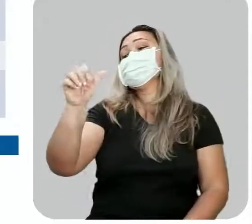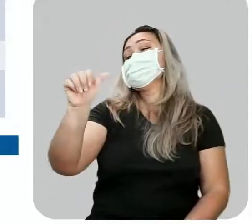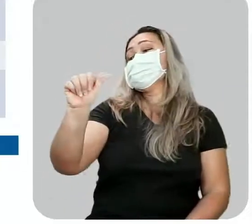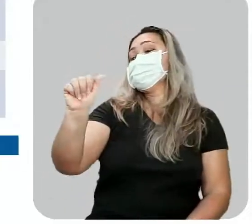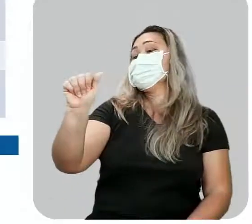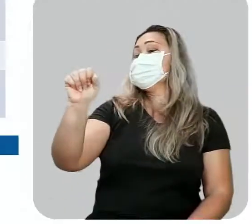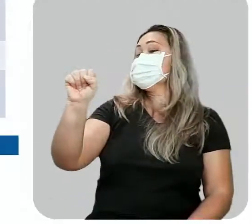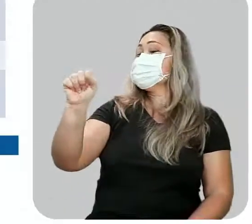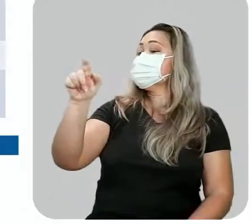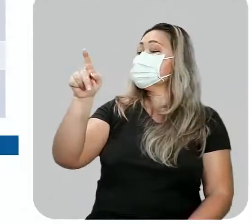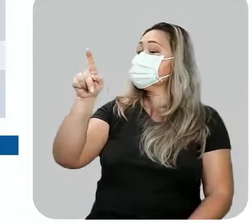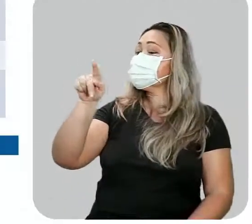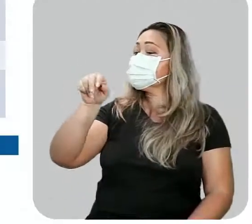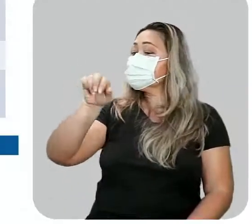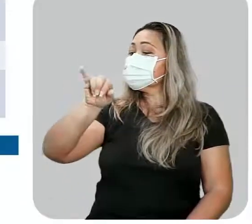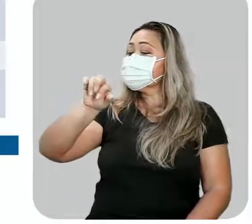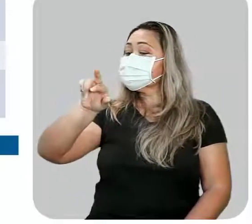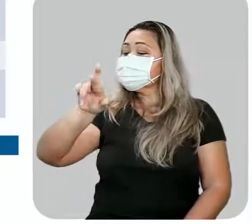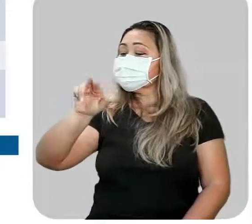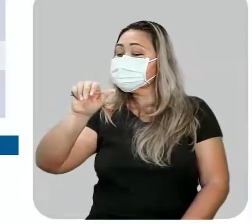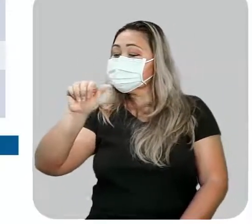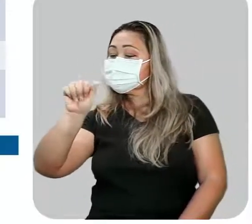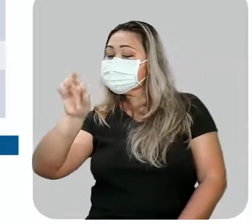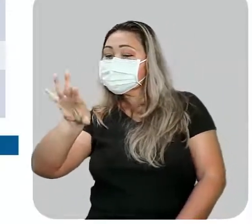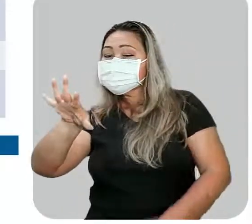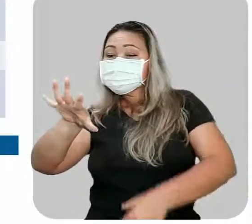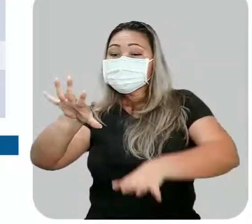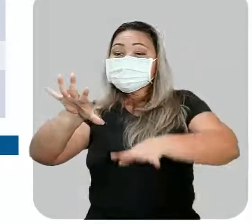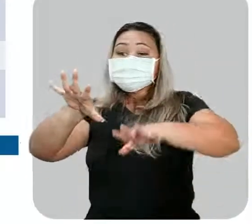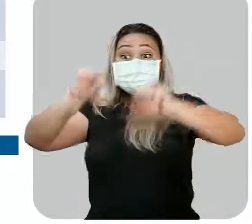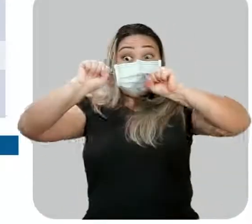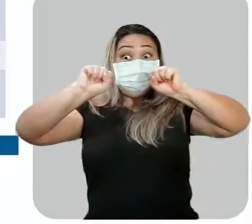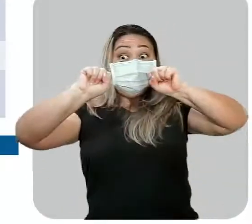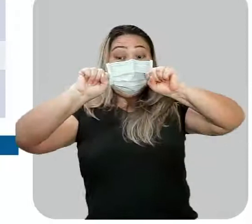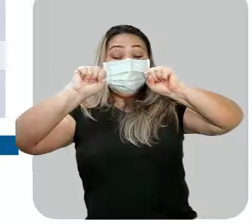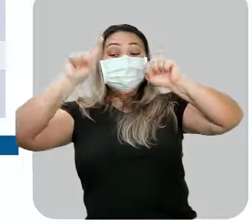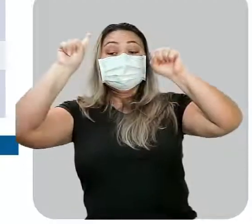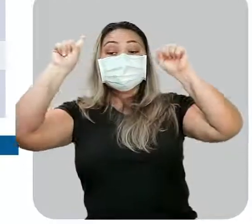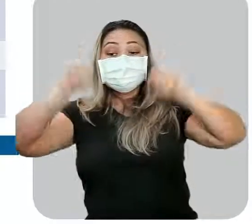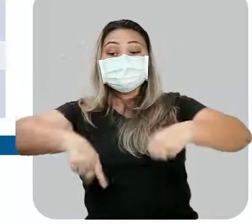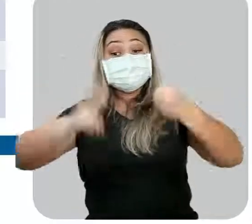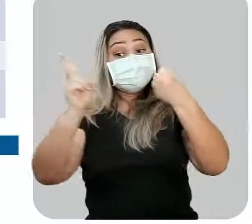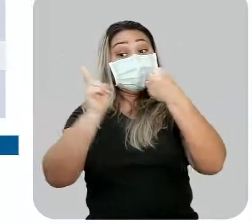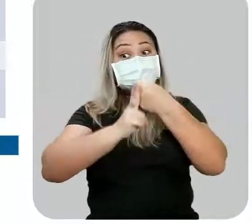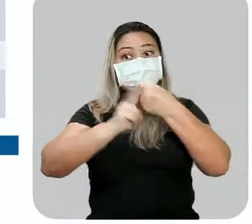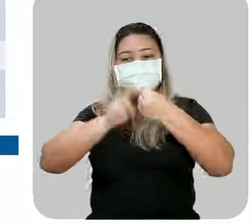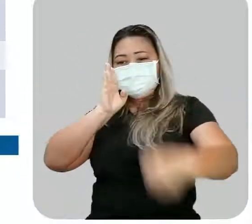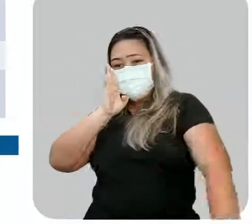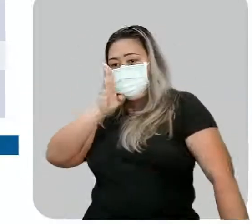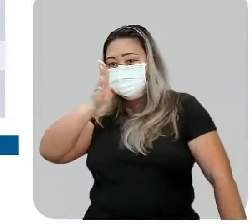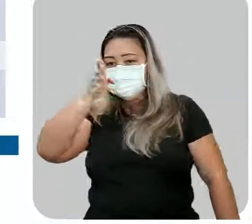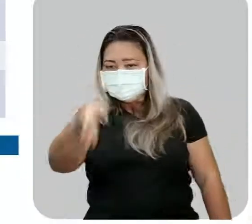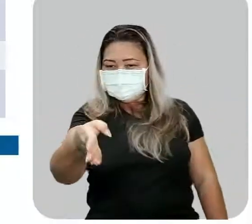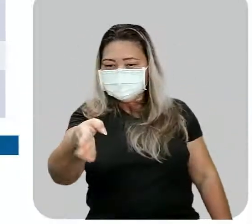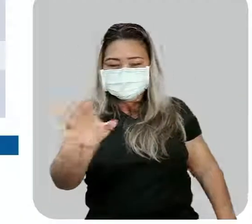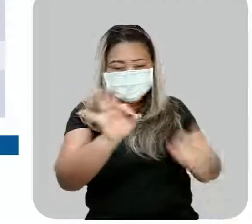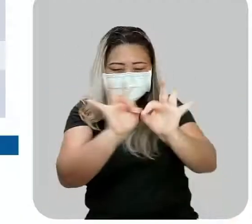Aspirar, no sentido de sugar, vai ser verbo transitivo